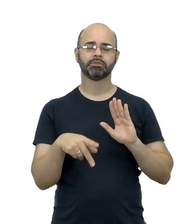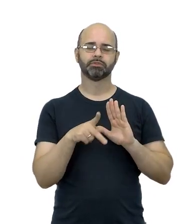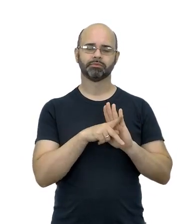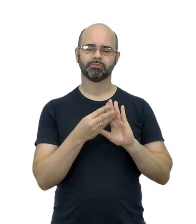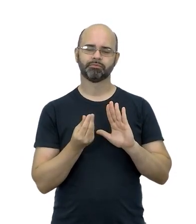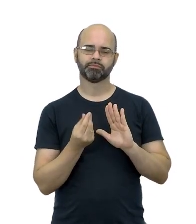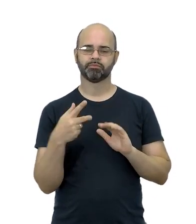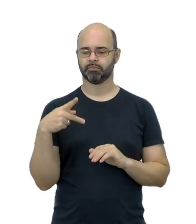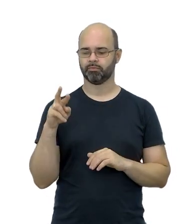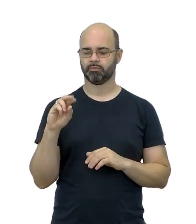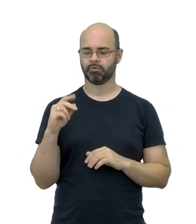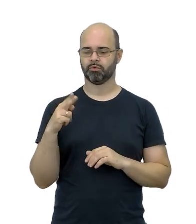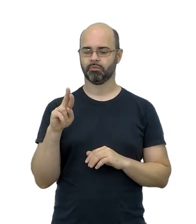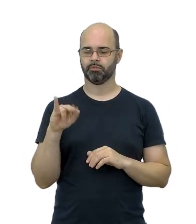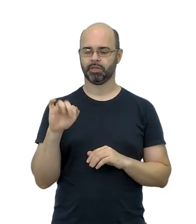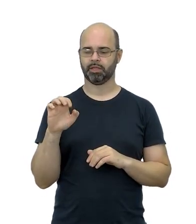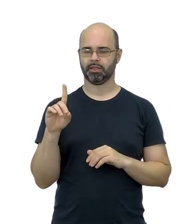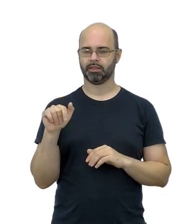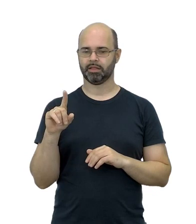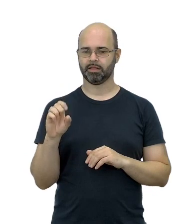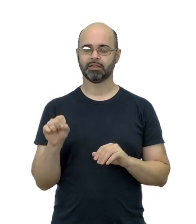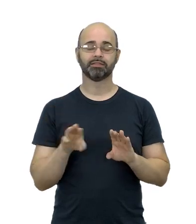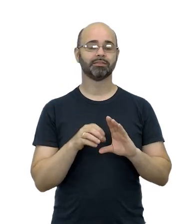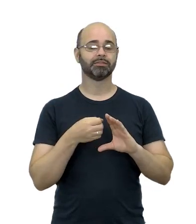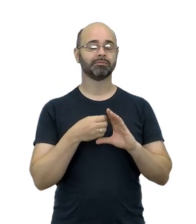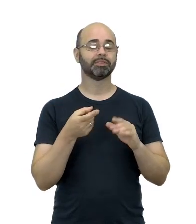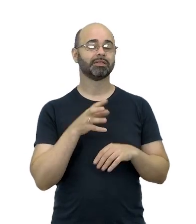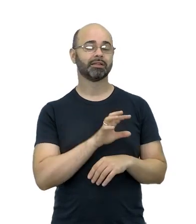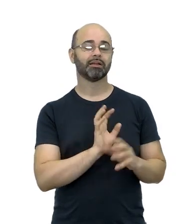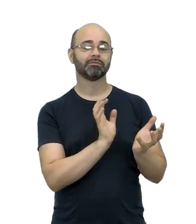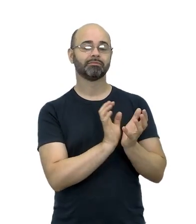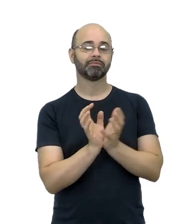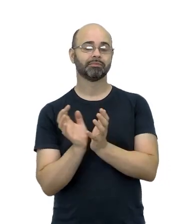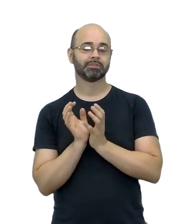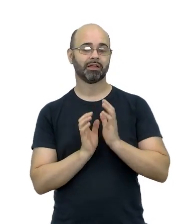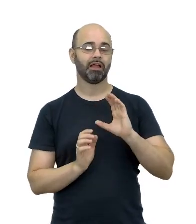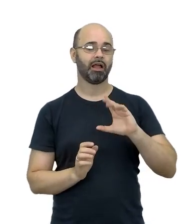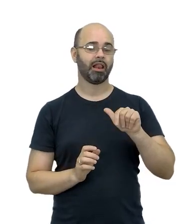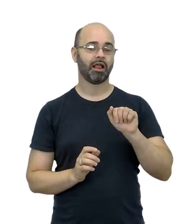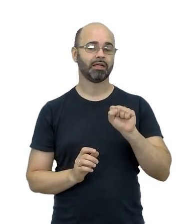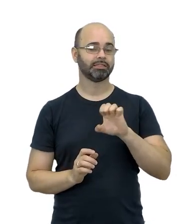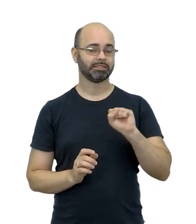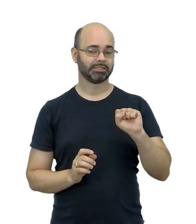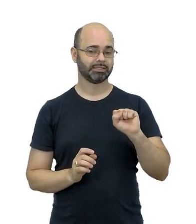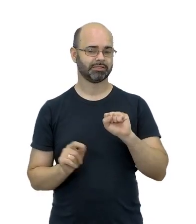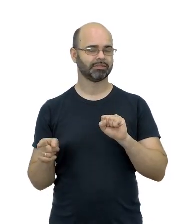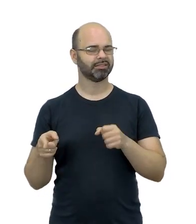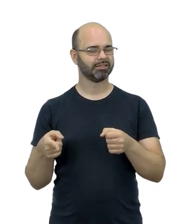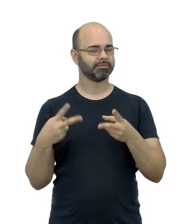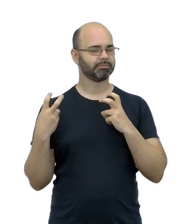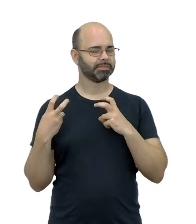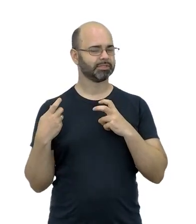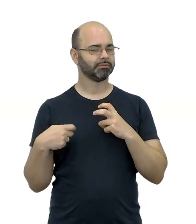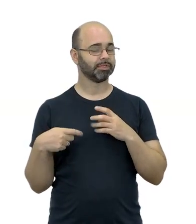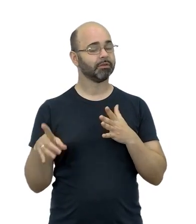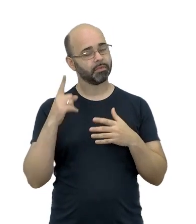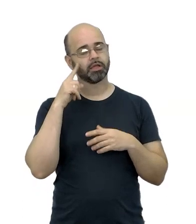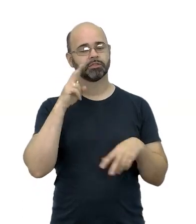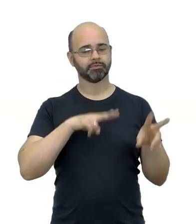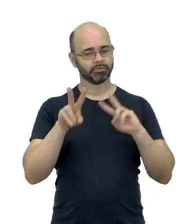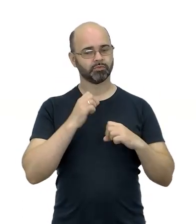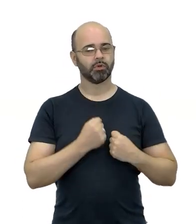a inclusão de classes, bem como fazer definições mais formais, mas ainda precisam de um apoio visual para